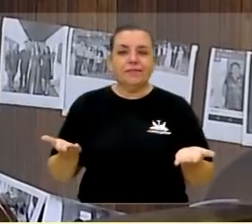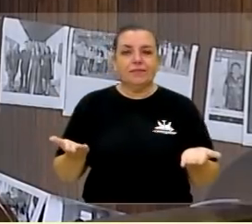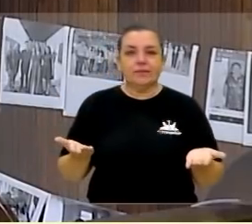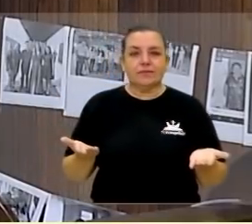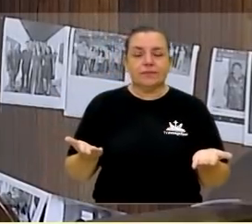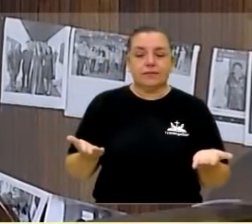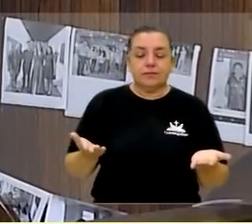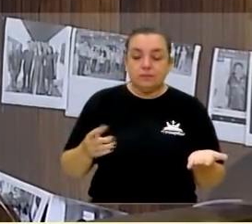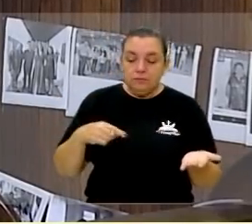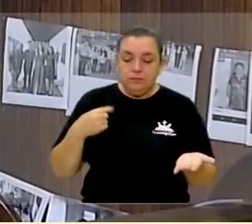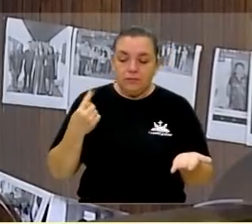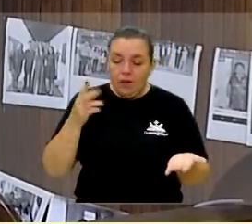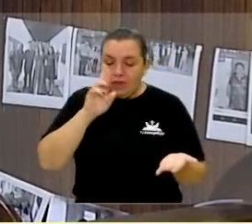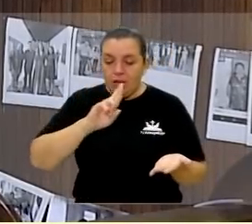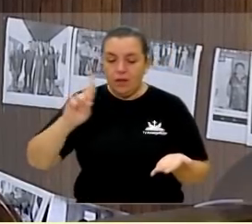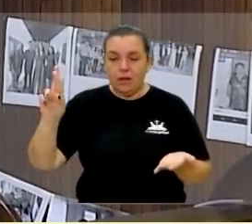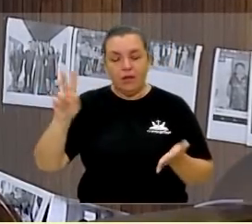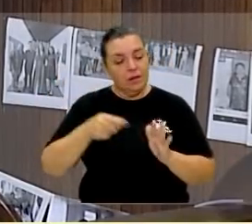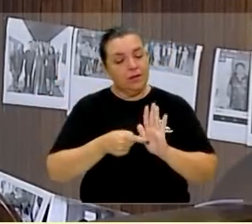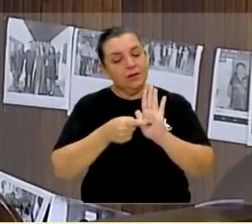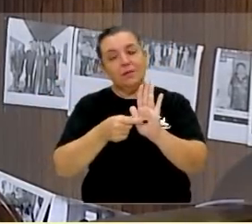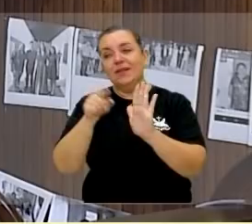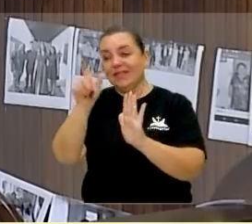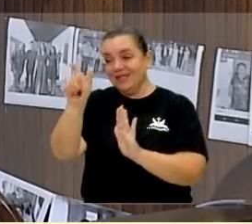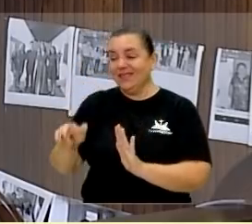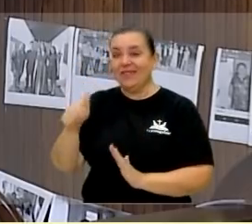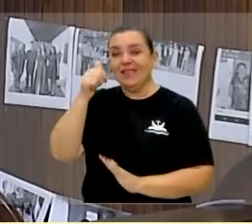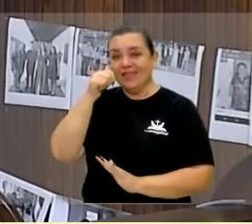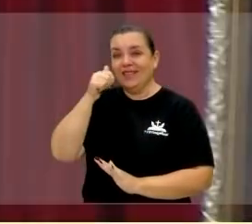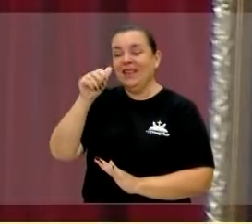quando nosso Senhor apareceu a Santa Faustina Kowalska